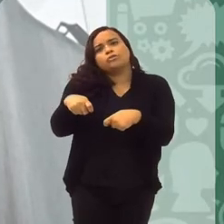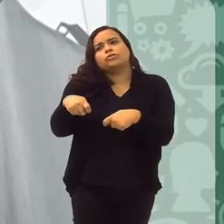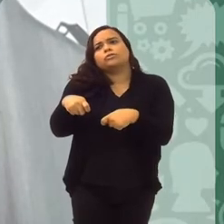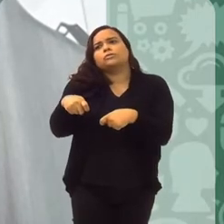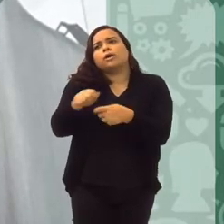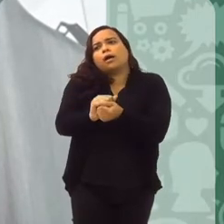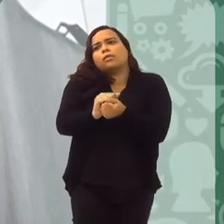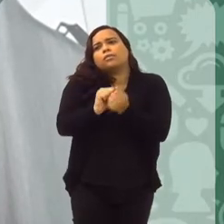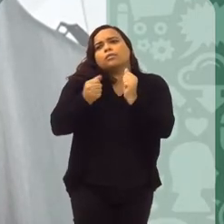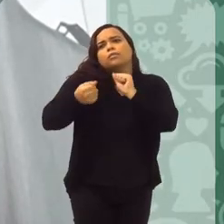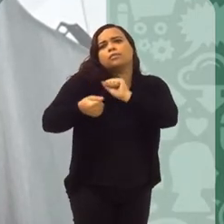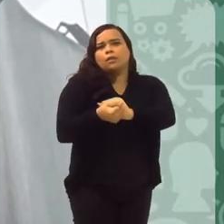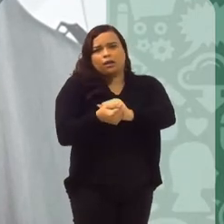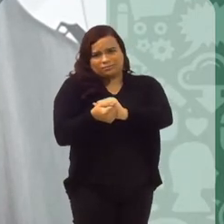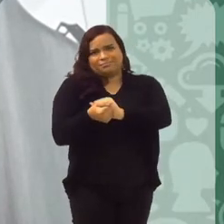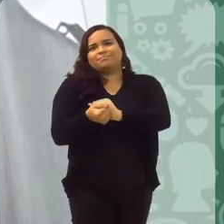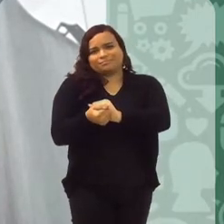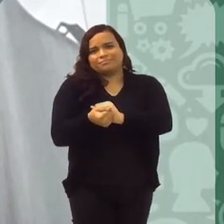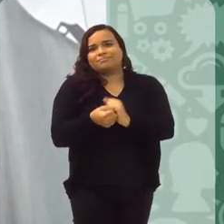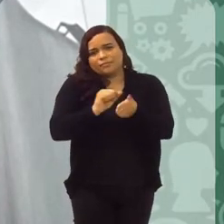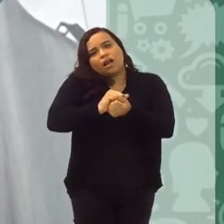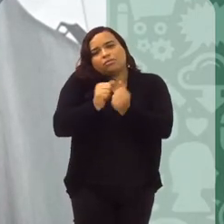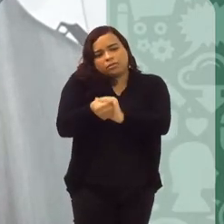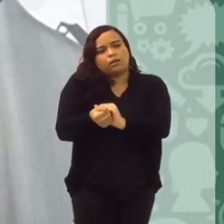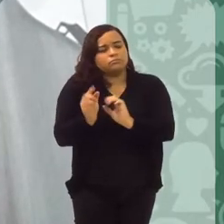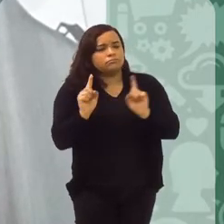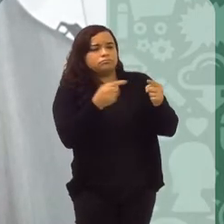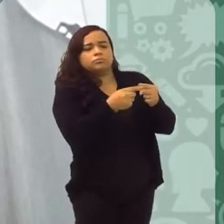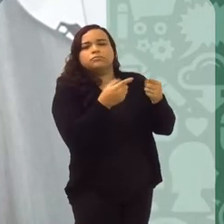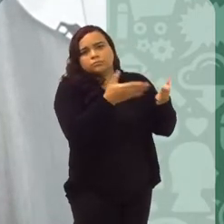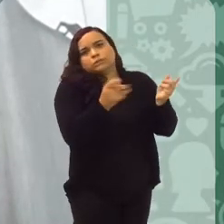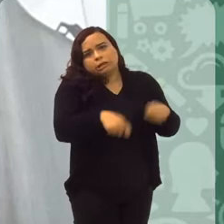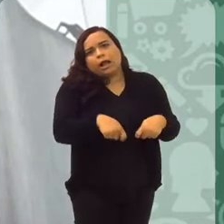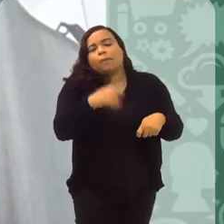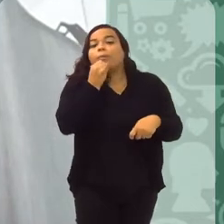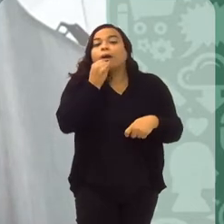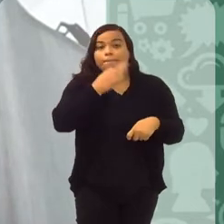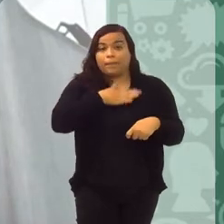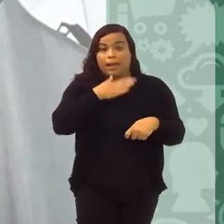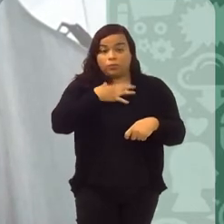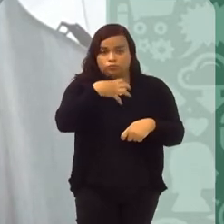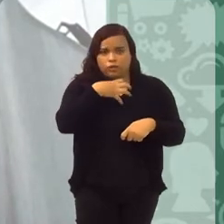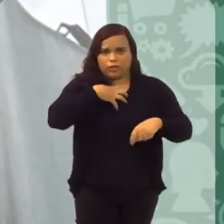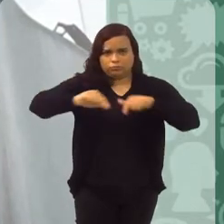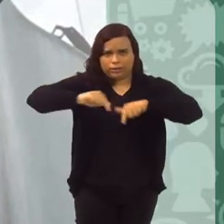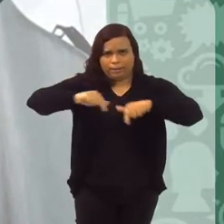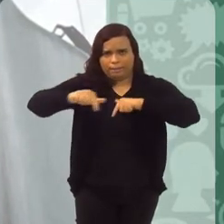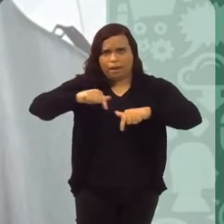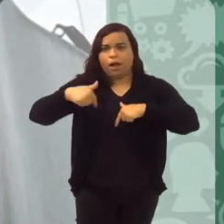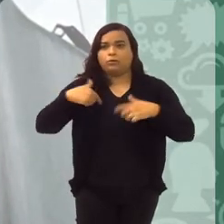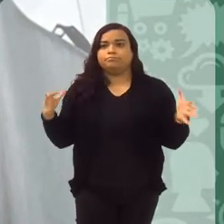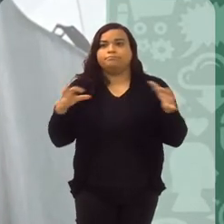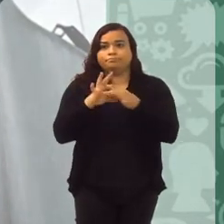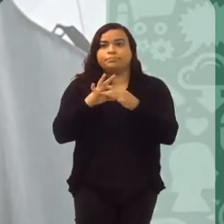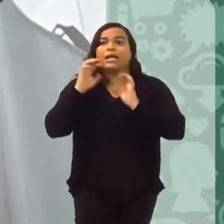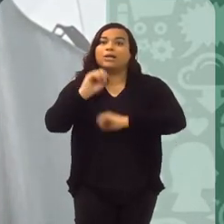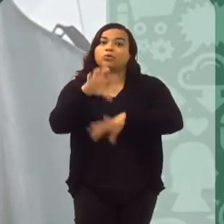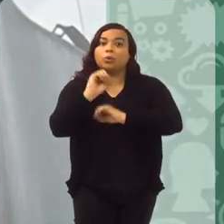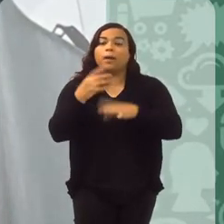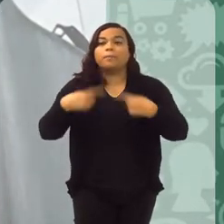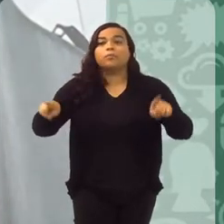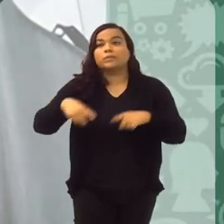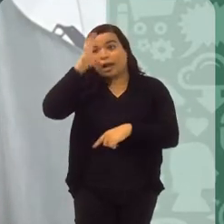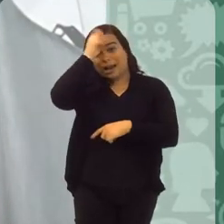possa seguir pelos dois lados, né? Particularmente, a minha forma de trabalhar, eu linko muito a